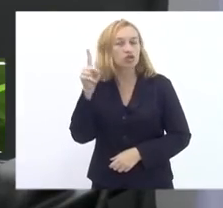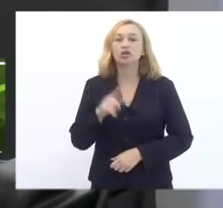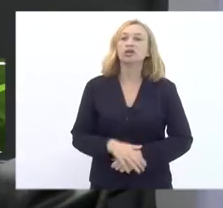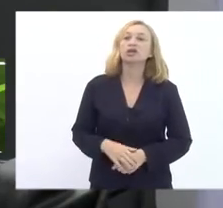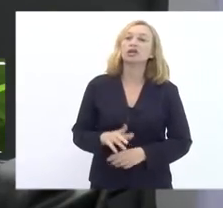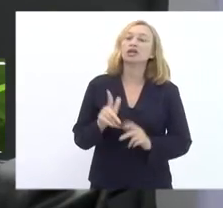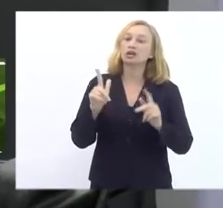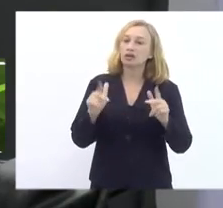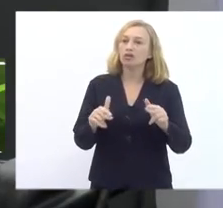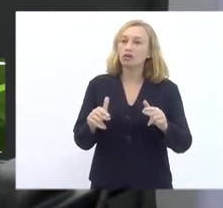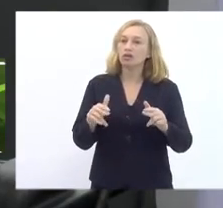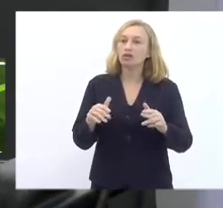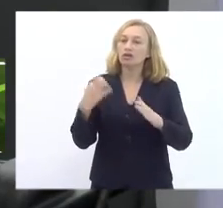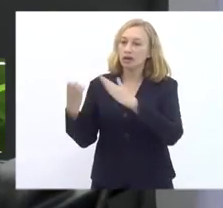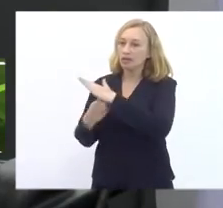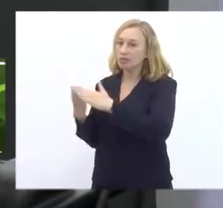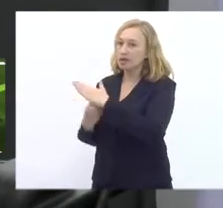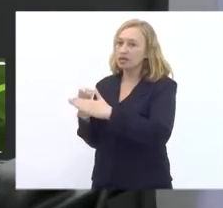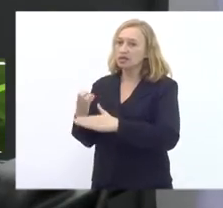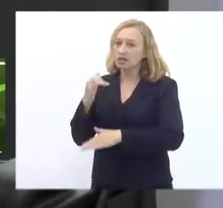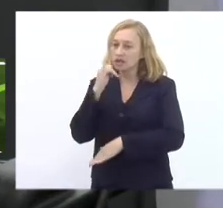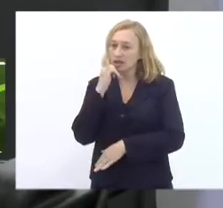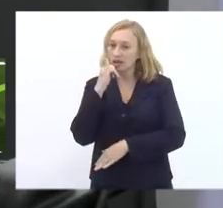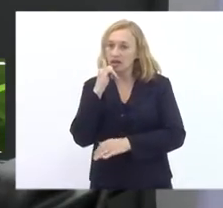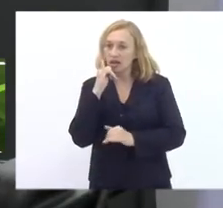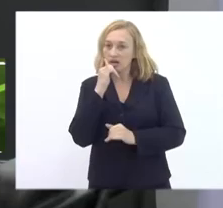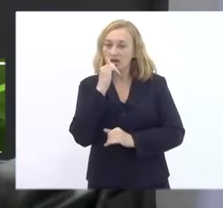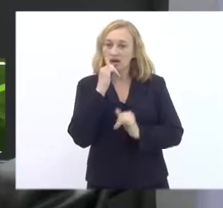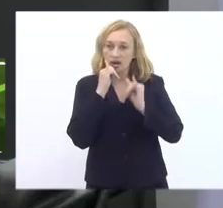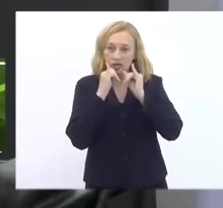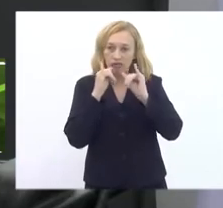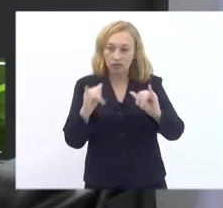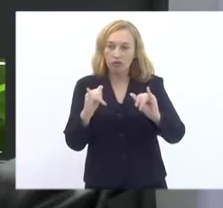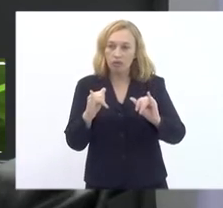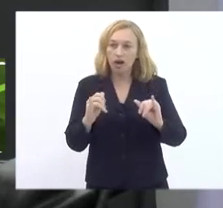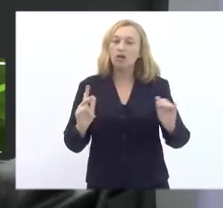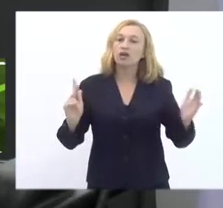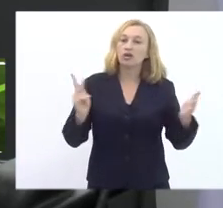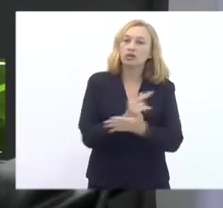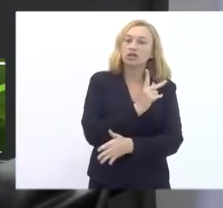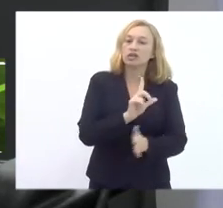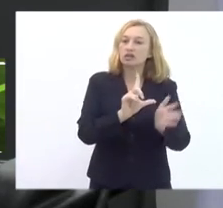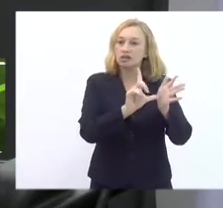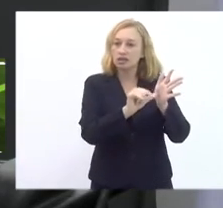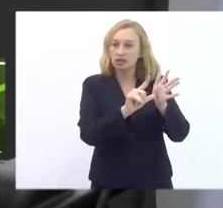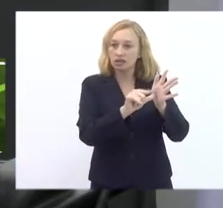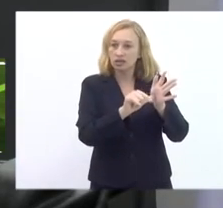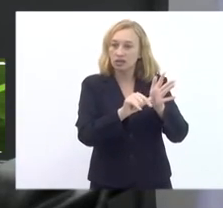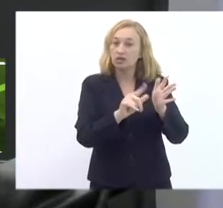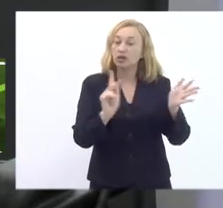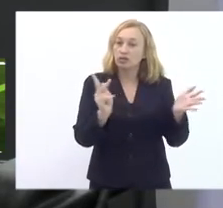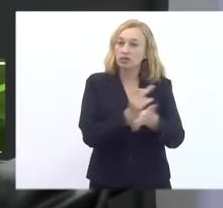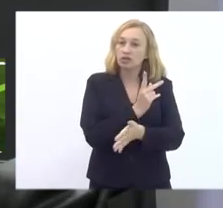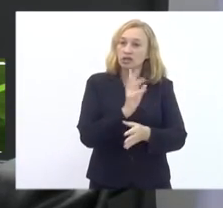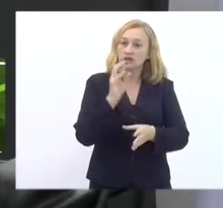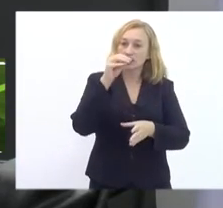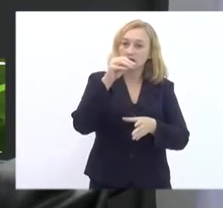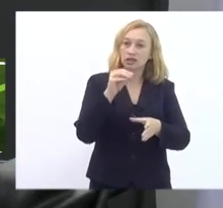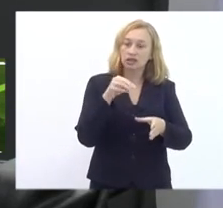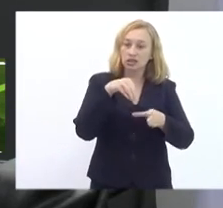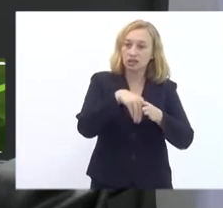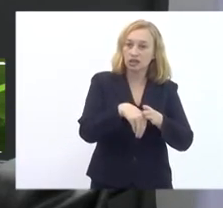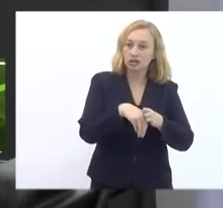mesma forma que a Supervia também tem que acionar a responsabilidade do que aconteceu na Central do Brasil, daquela composição que adentrou dentro da Central do